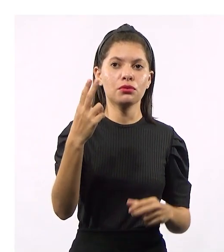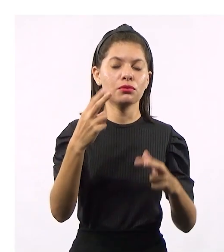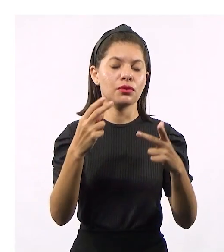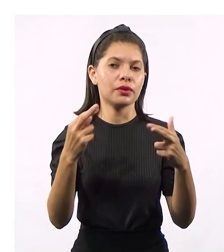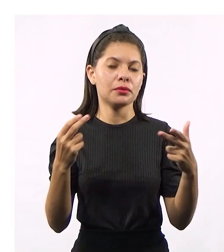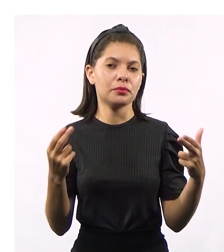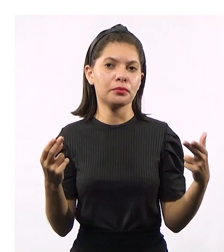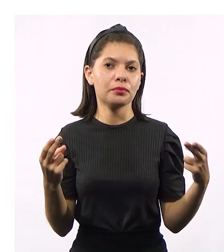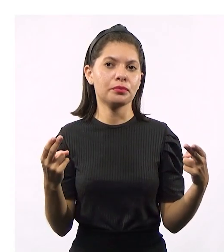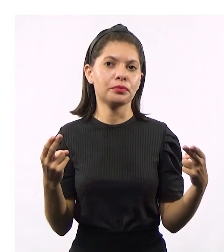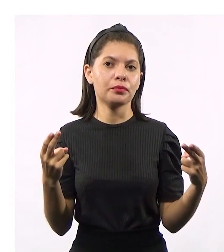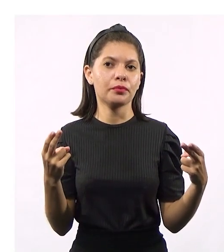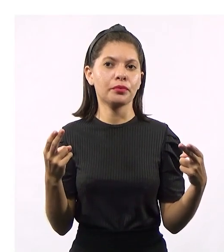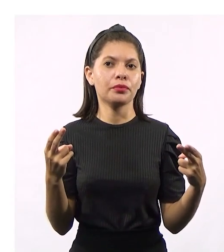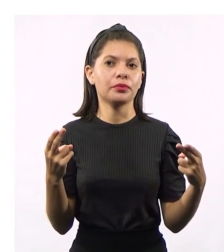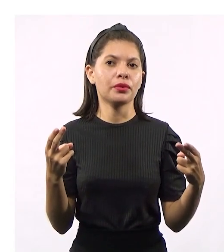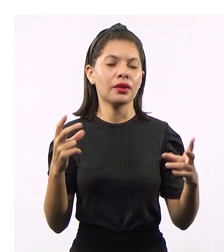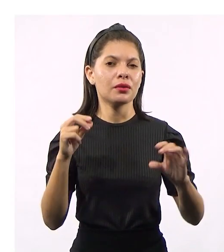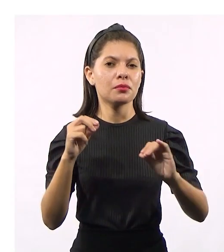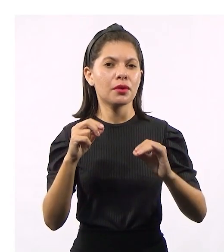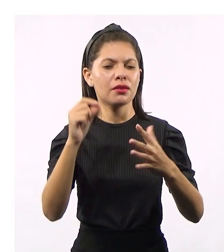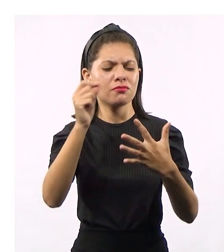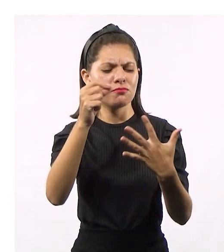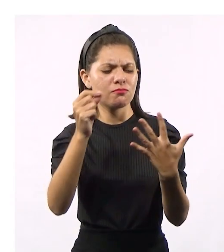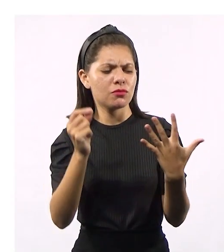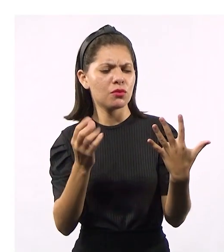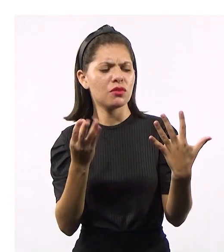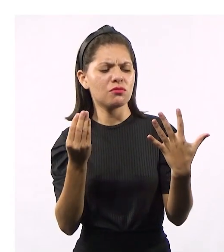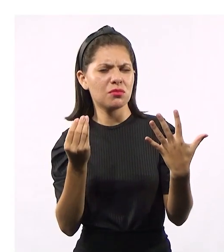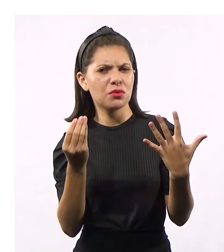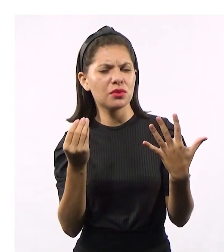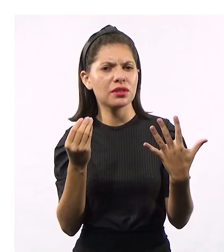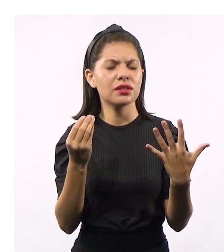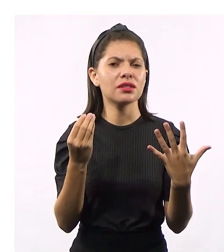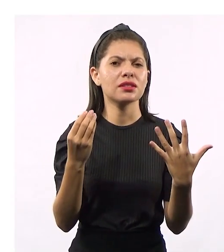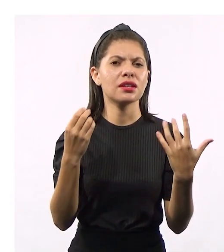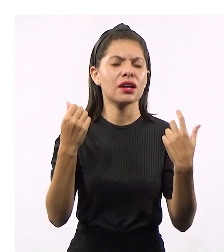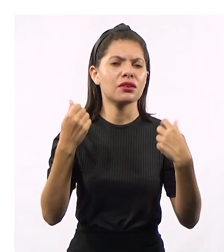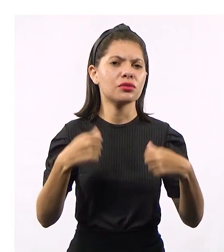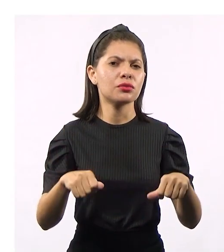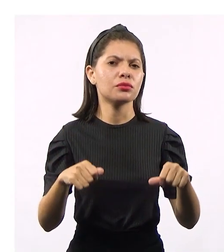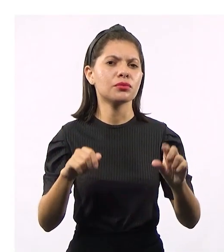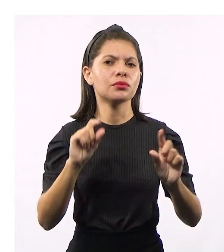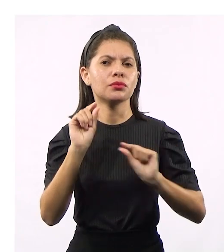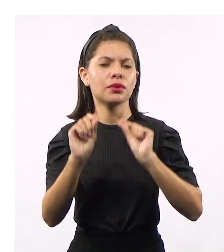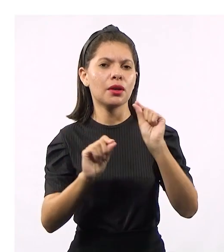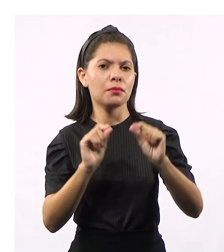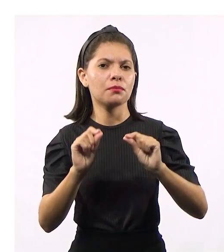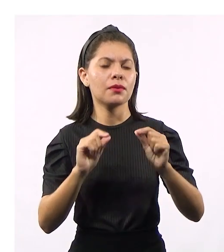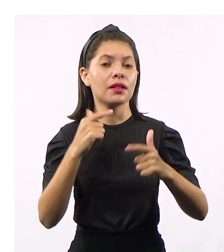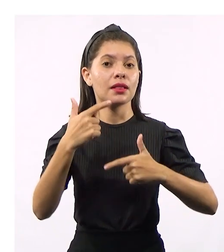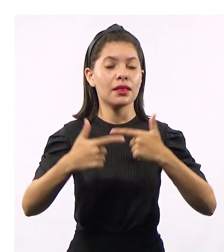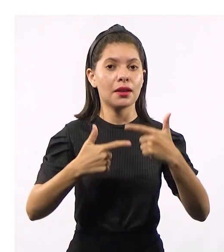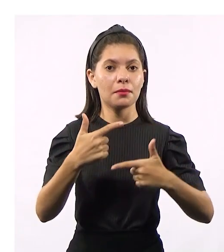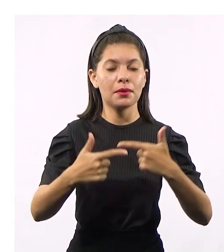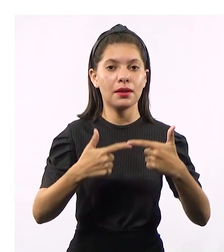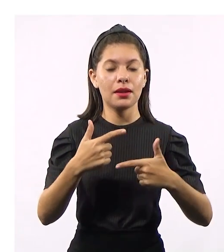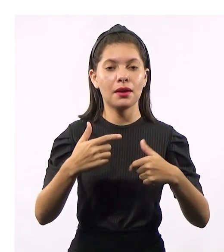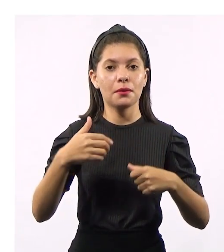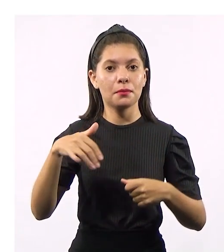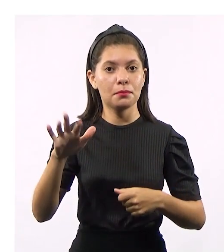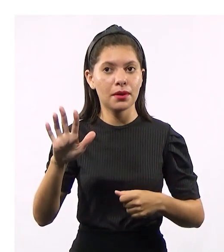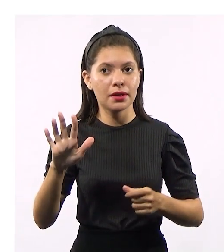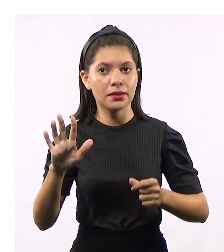Grade de múltipla escolha vai permitir, então, eu trabalhar com mais de uma escala dentro da